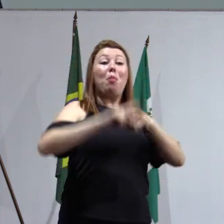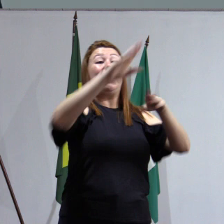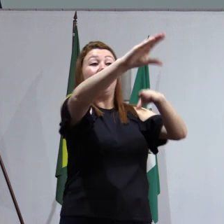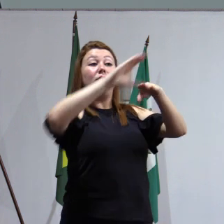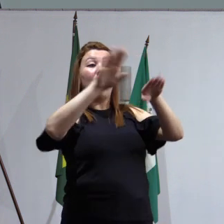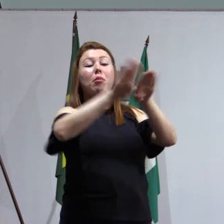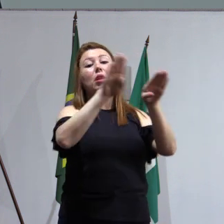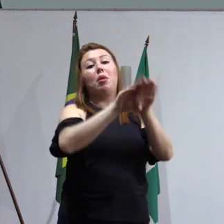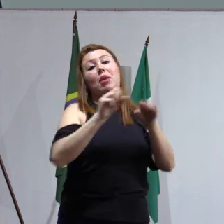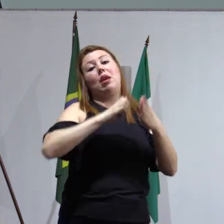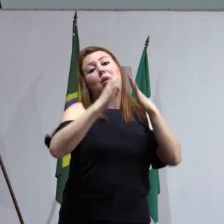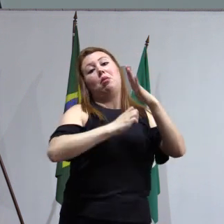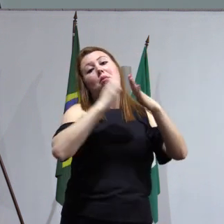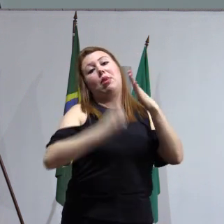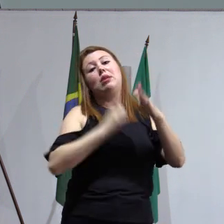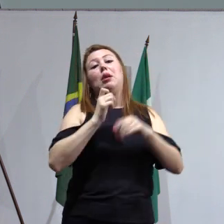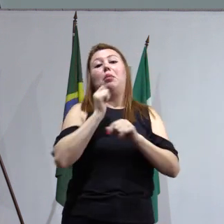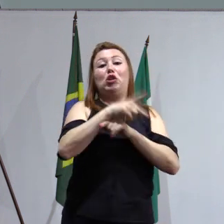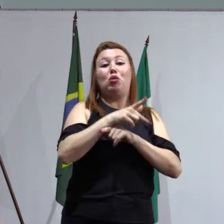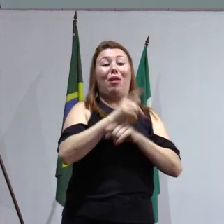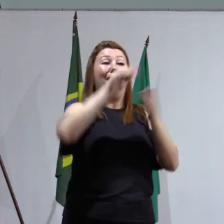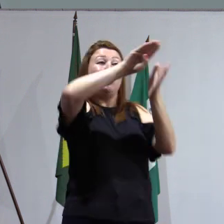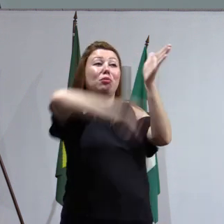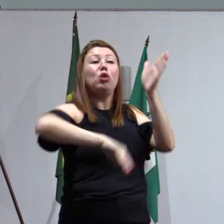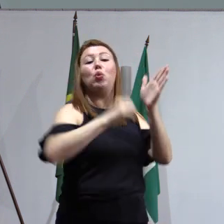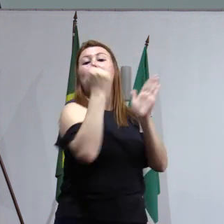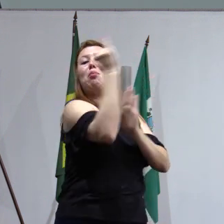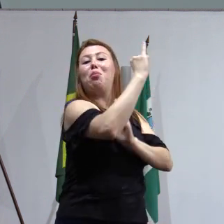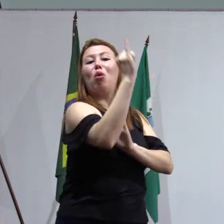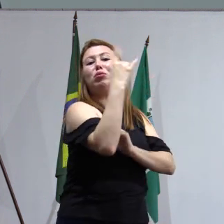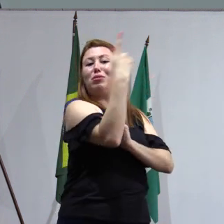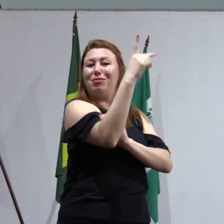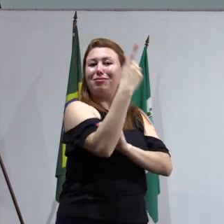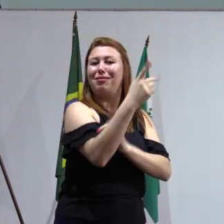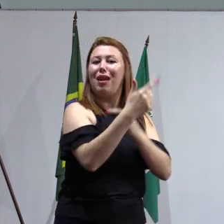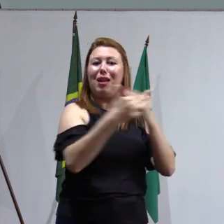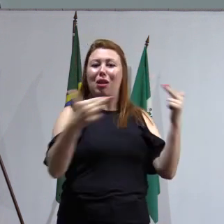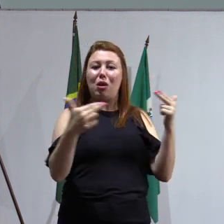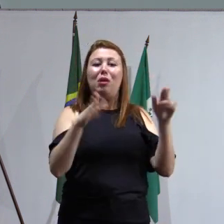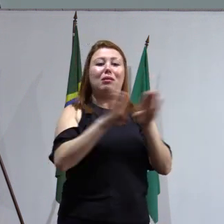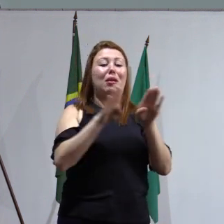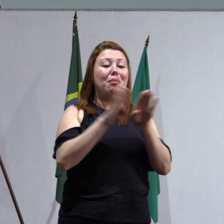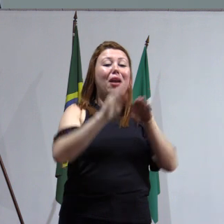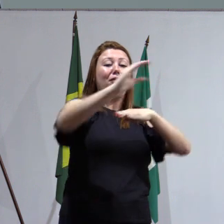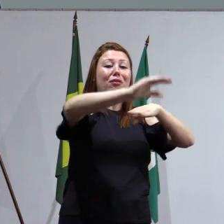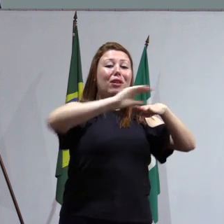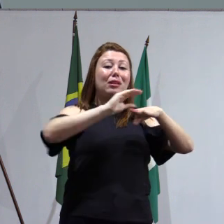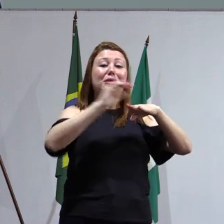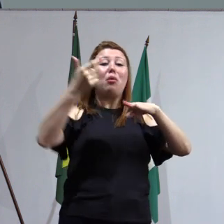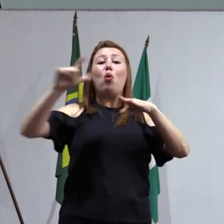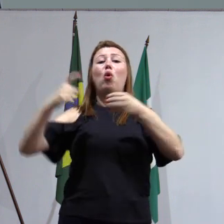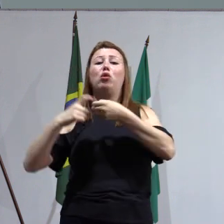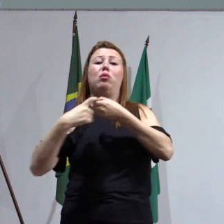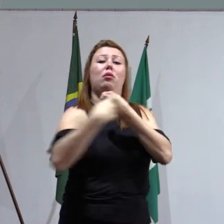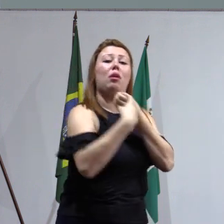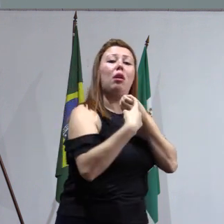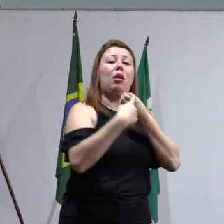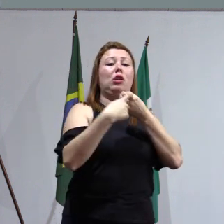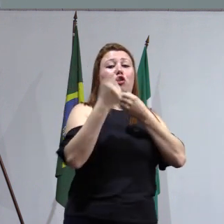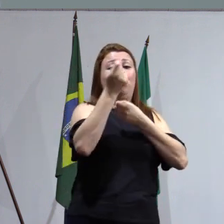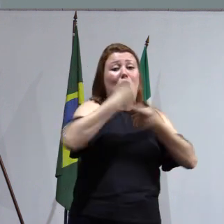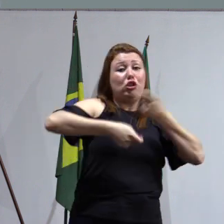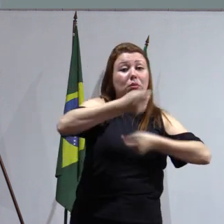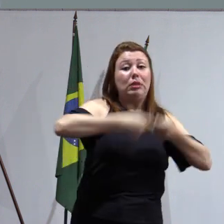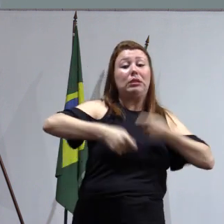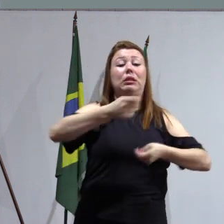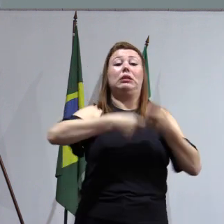incentivos fiscais das agências de financiamento, de pesquisas e de parcerias com outros setores da administração pública